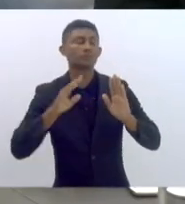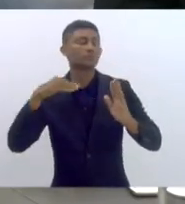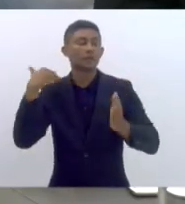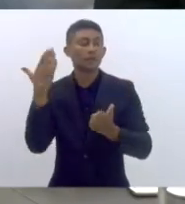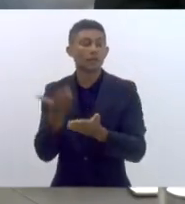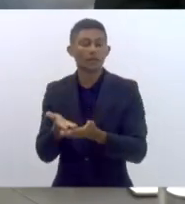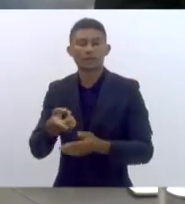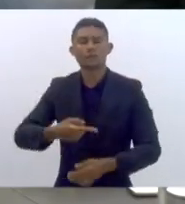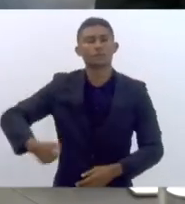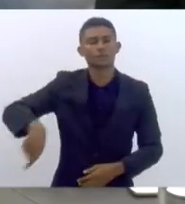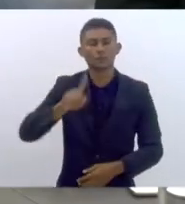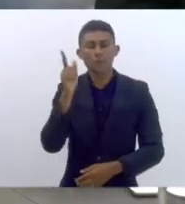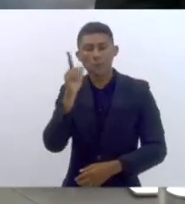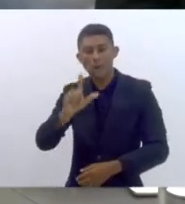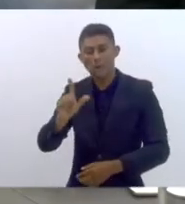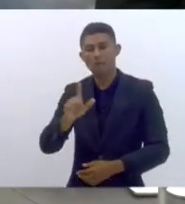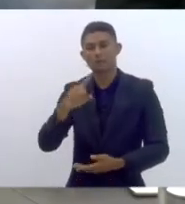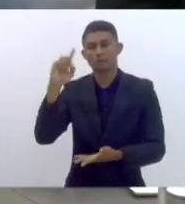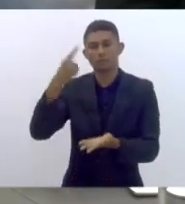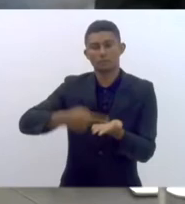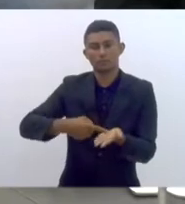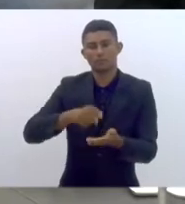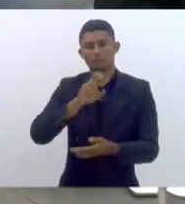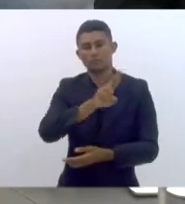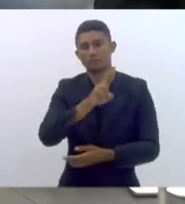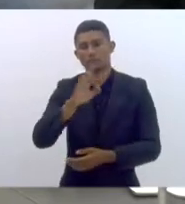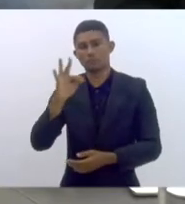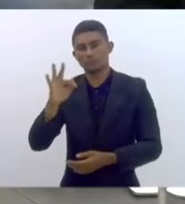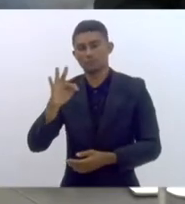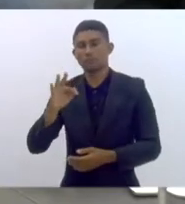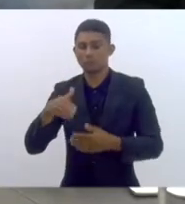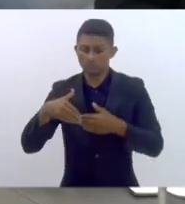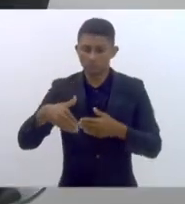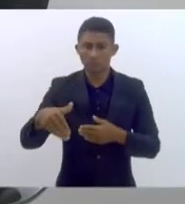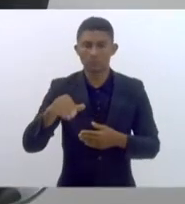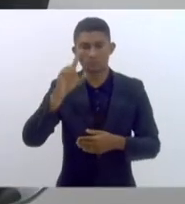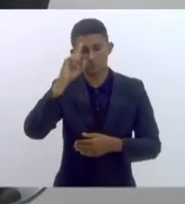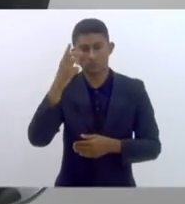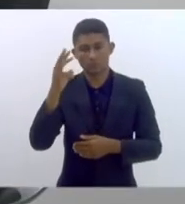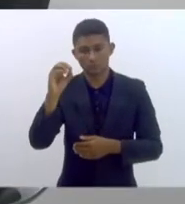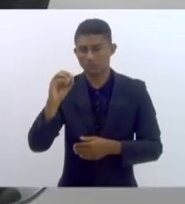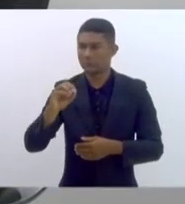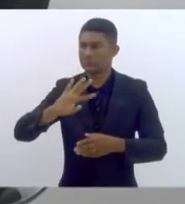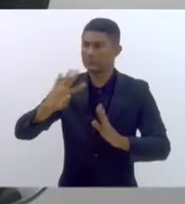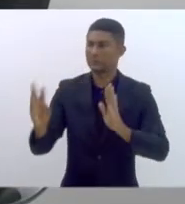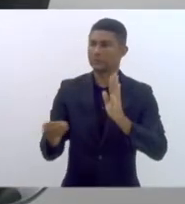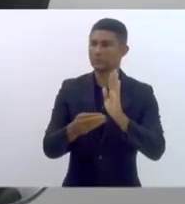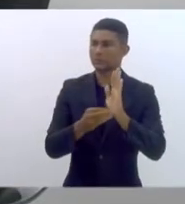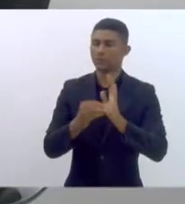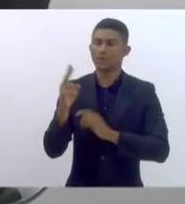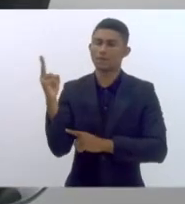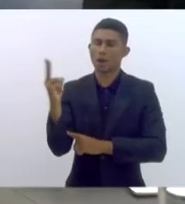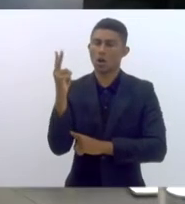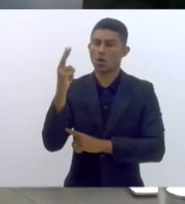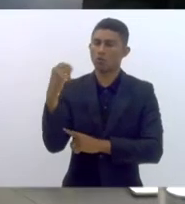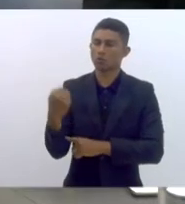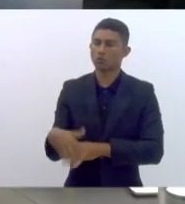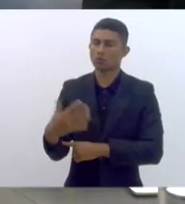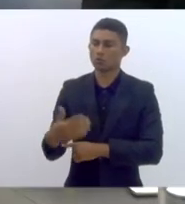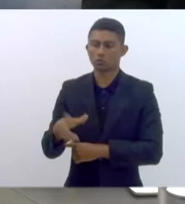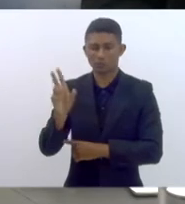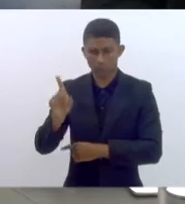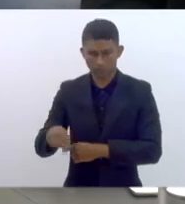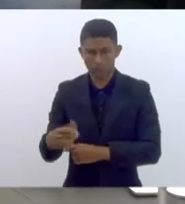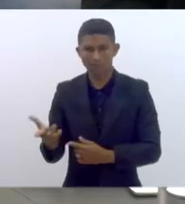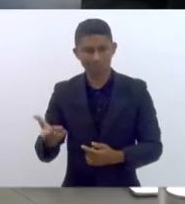em definitivo no regime, que é só a partir do dia 30. Esse é um aditivo grosso, né? Valor. O valor vai ser alto. E